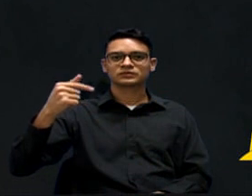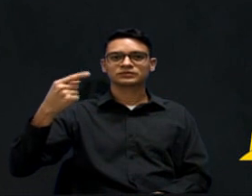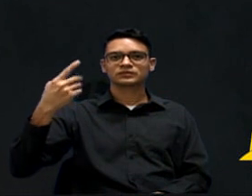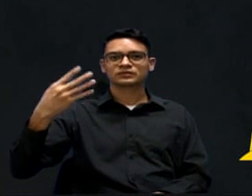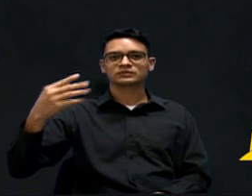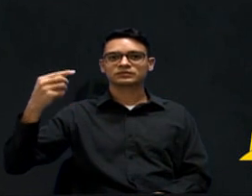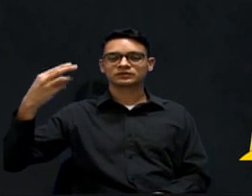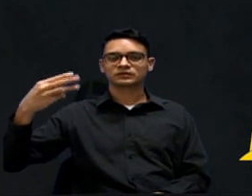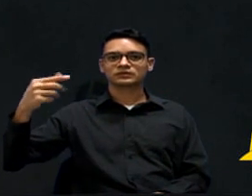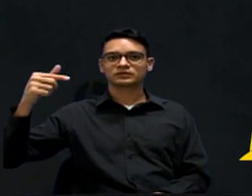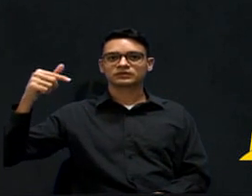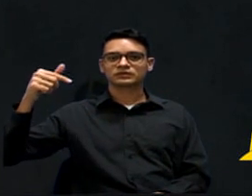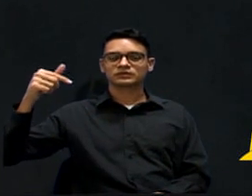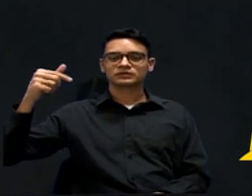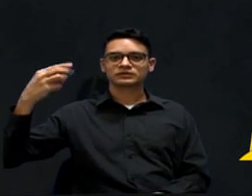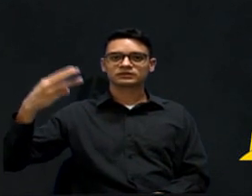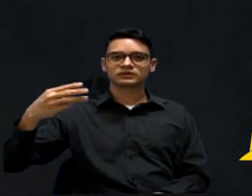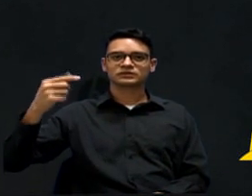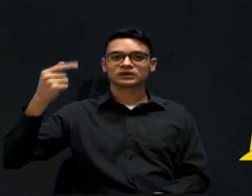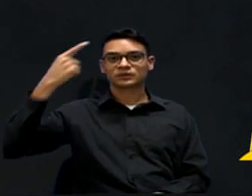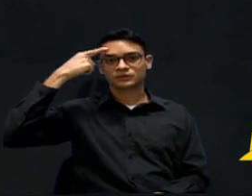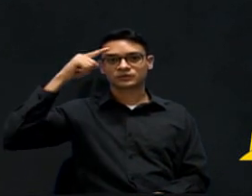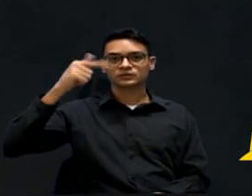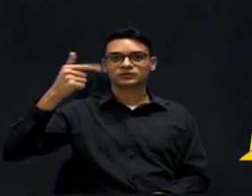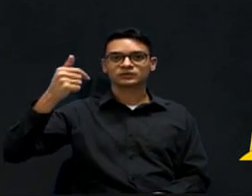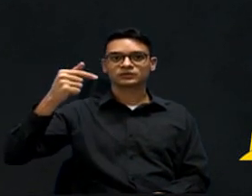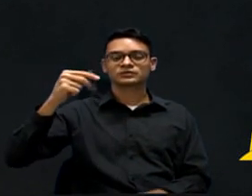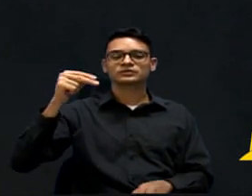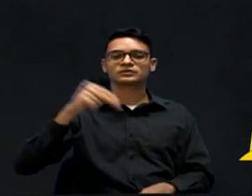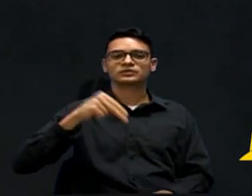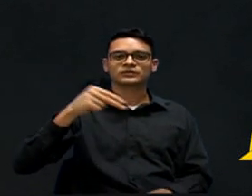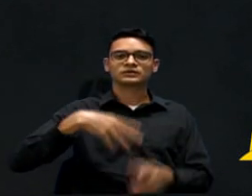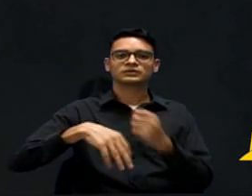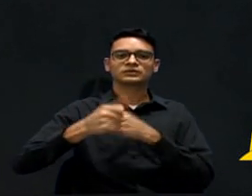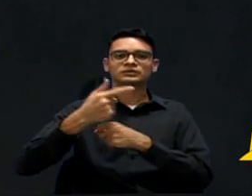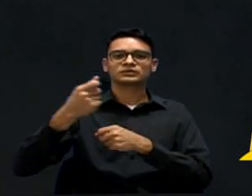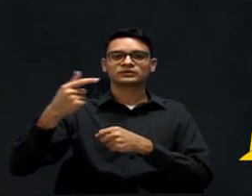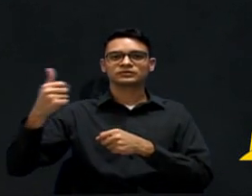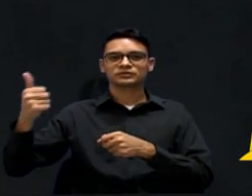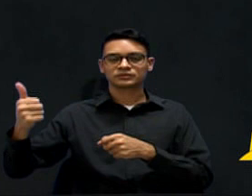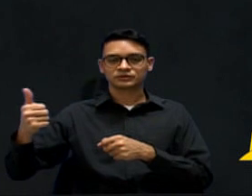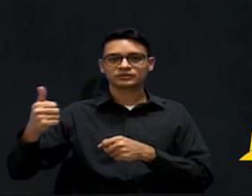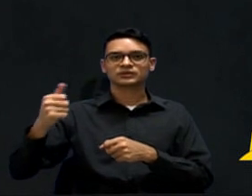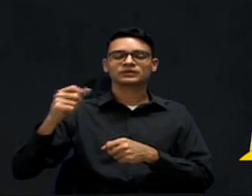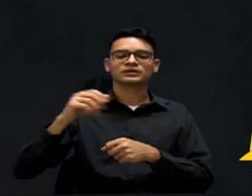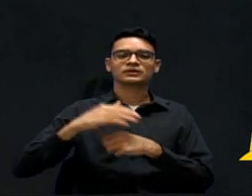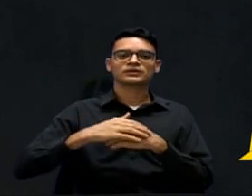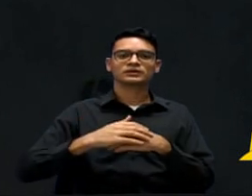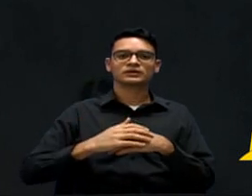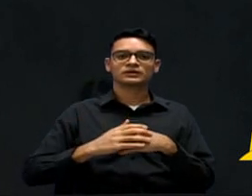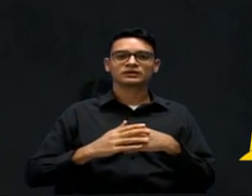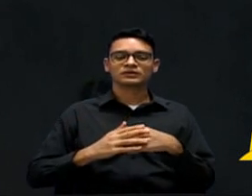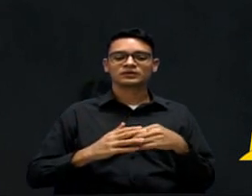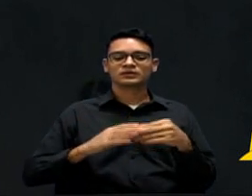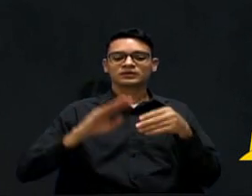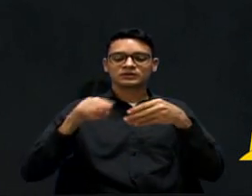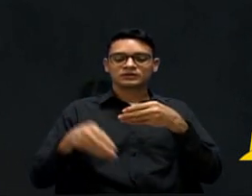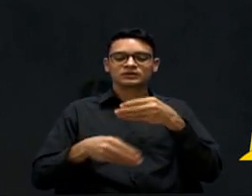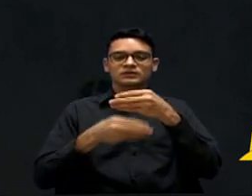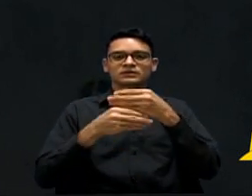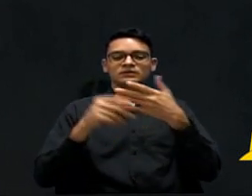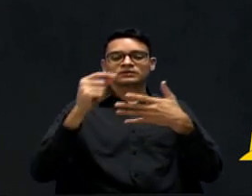12.437, de 12 de novembro de 2021, que institui o regime de previdência complementar para os servidores